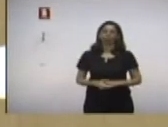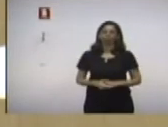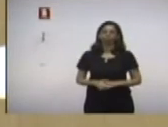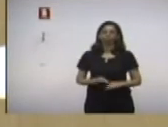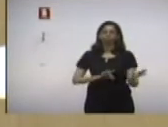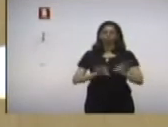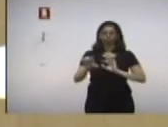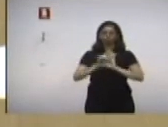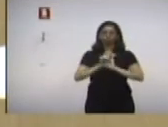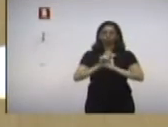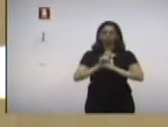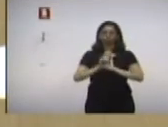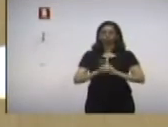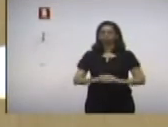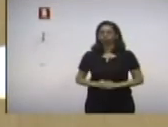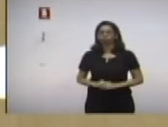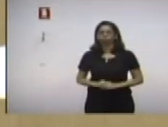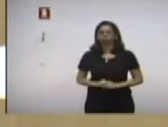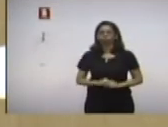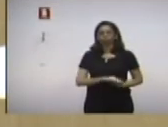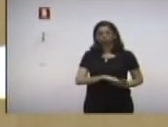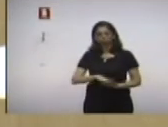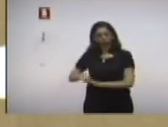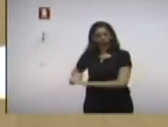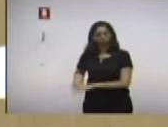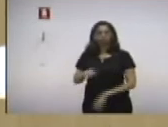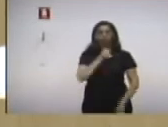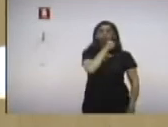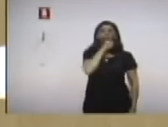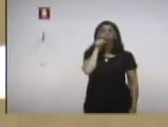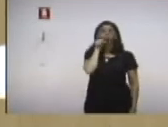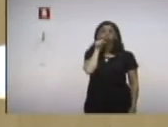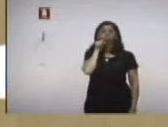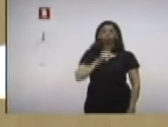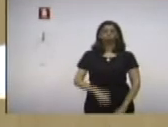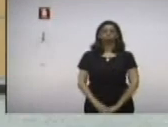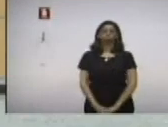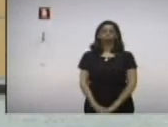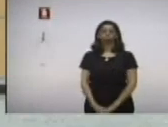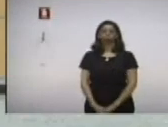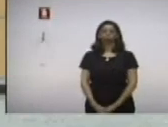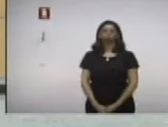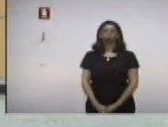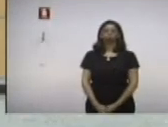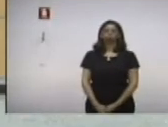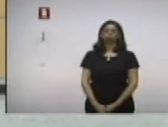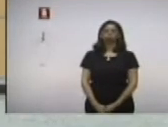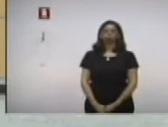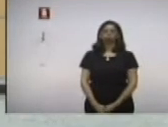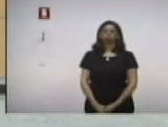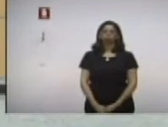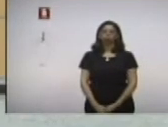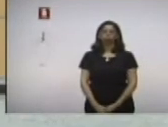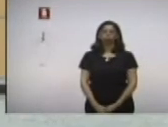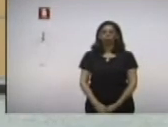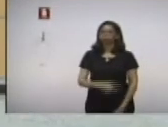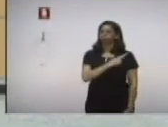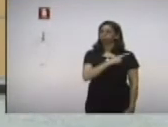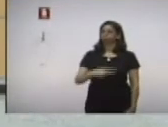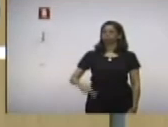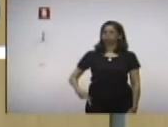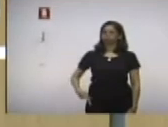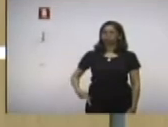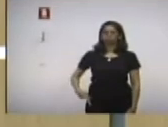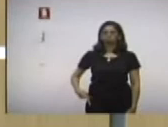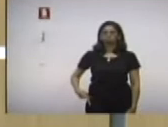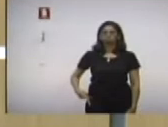lei o vereador Sandro caprino o som seu presidente